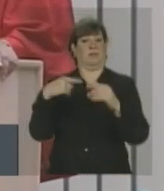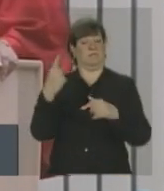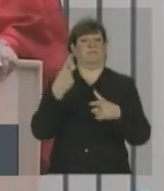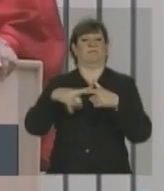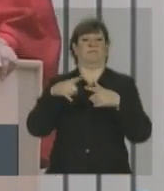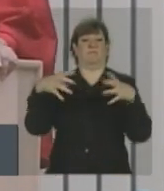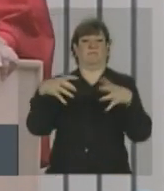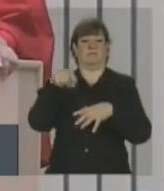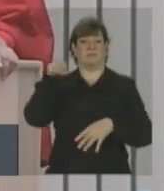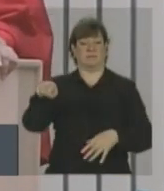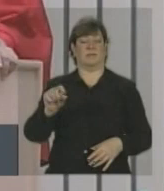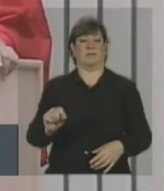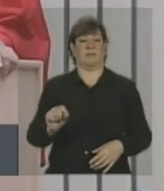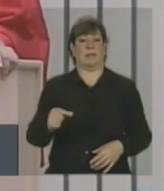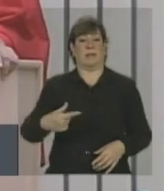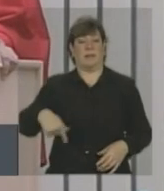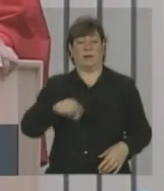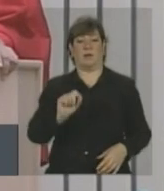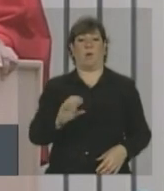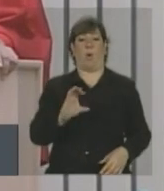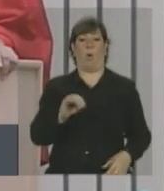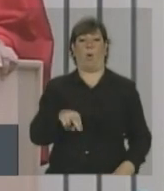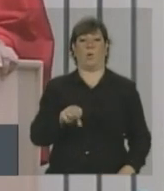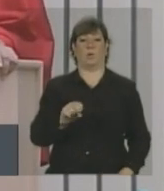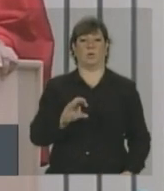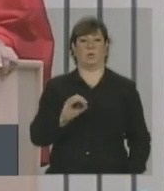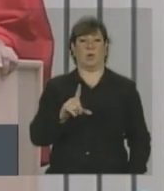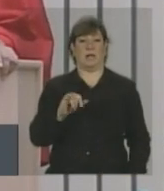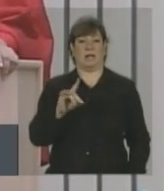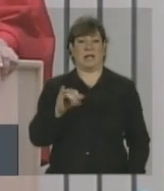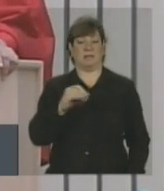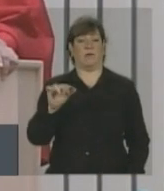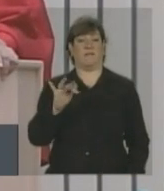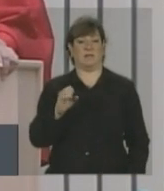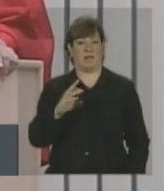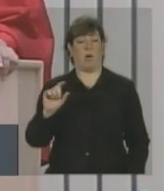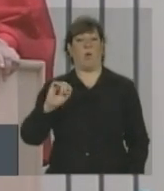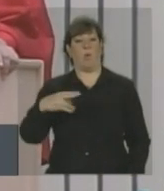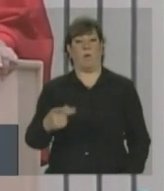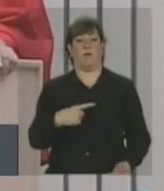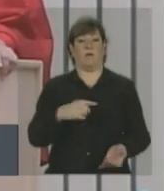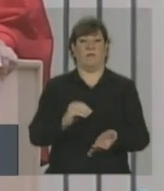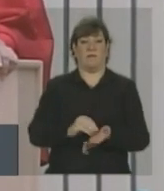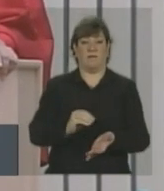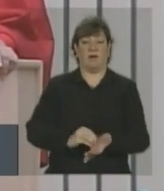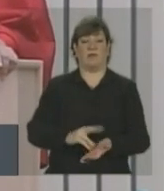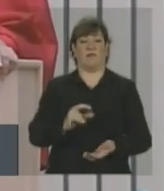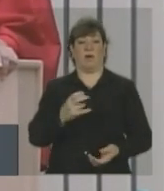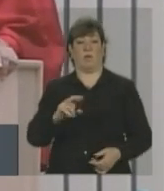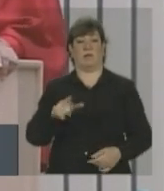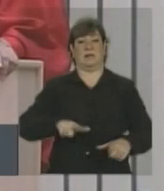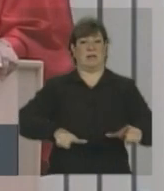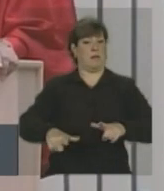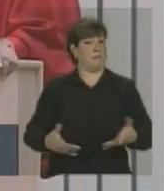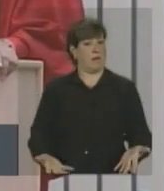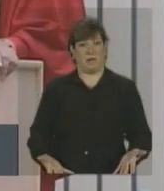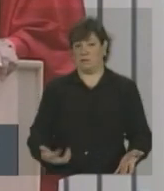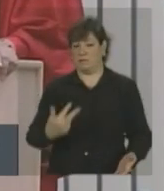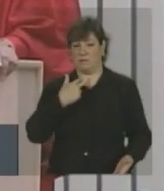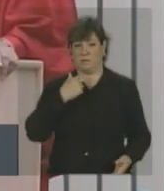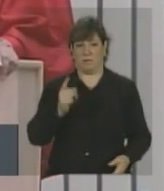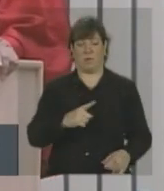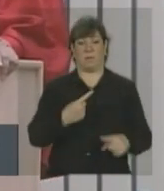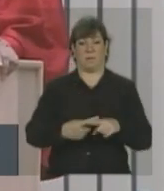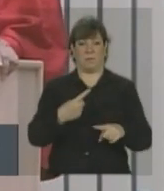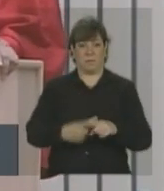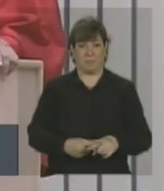austeridade, consolidação fiscal ou desvalorização da força do trabalho. Muito menos por